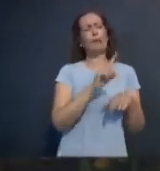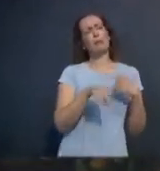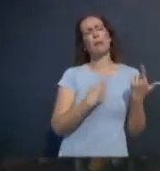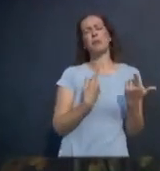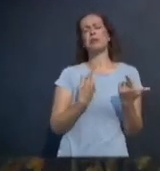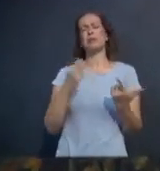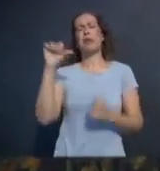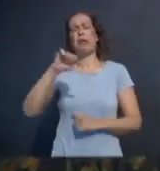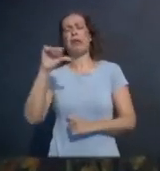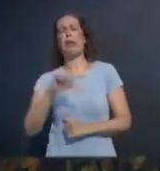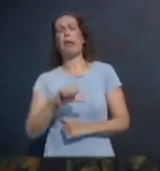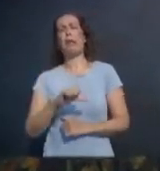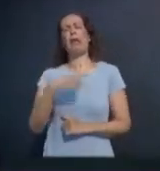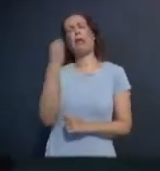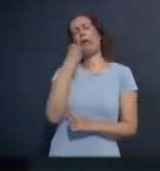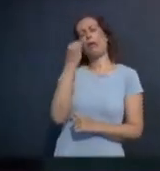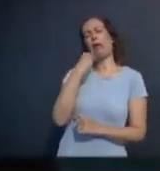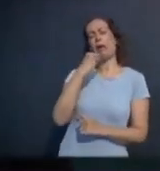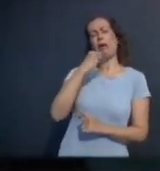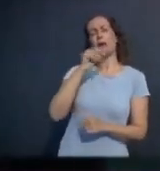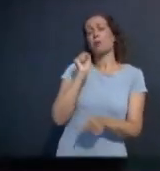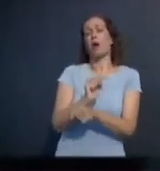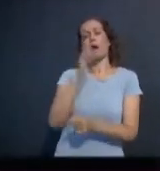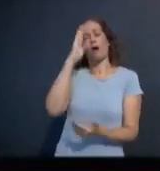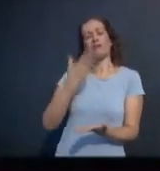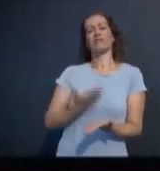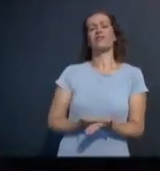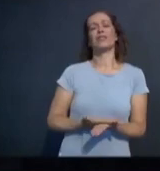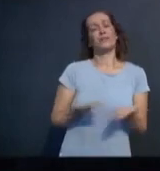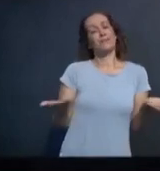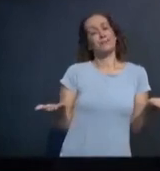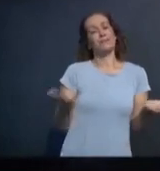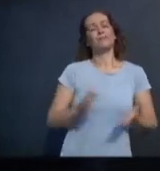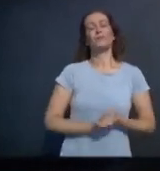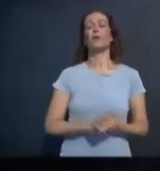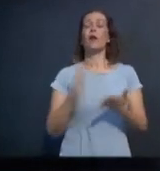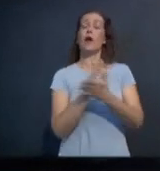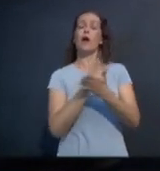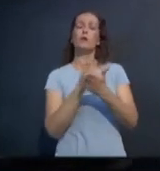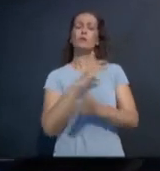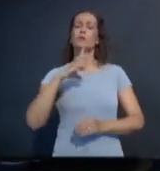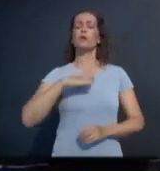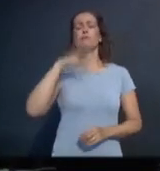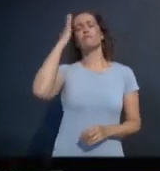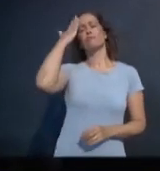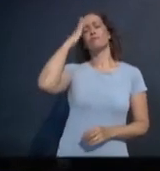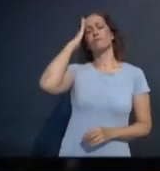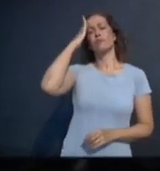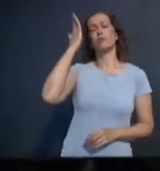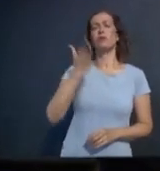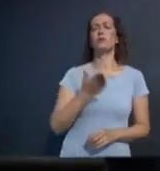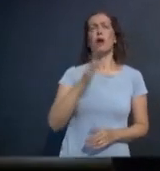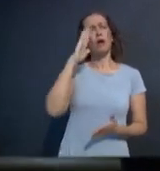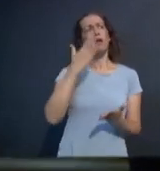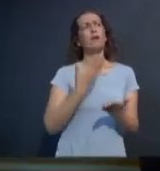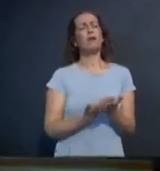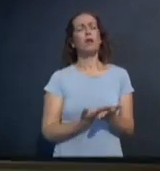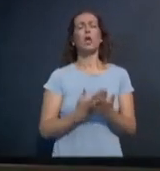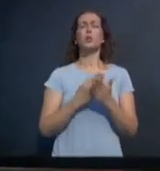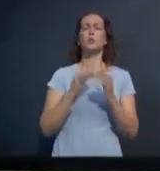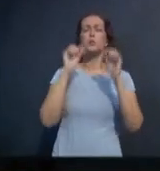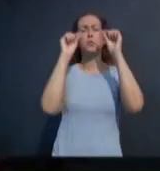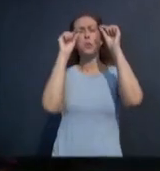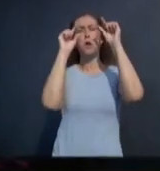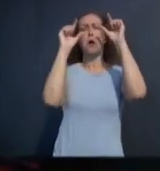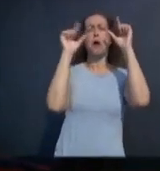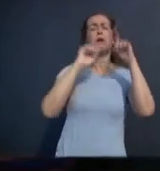creem mais. Há pessoas que têm uma compreensão, daqui a pouco já muda de pensamento, assim. Mas